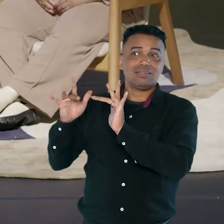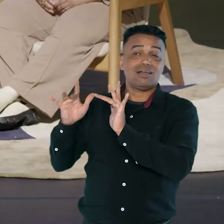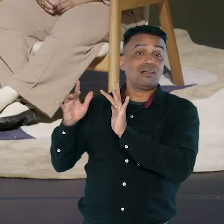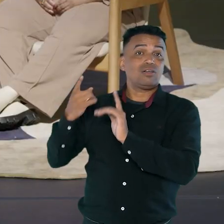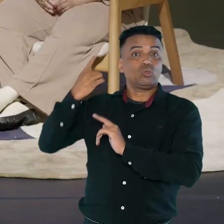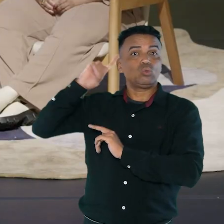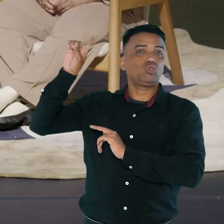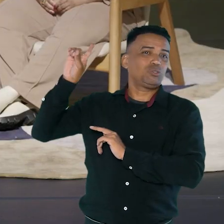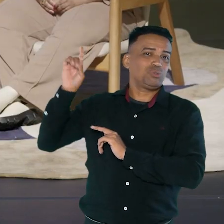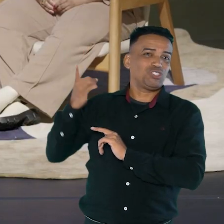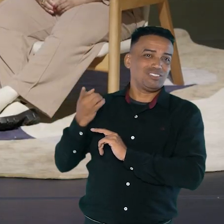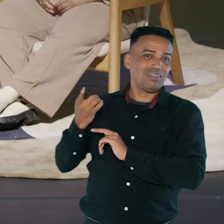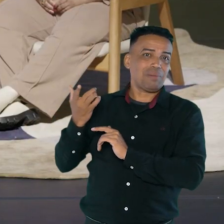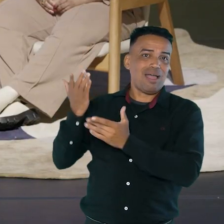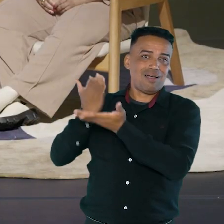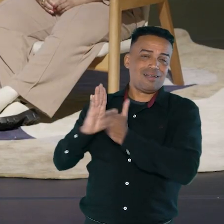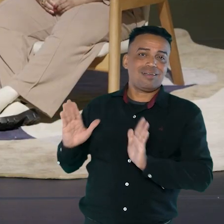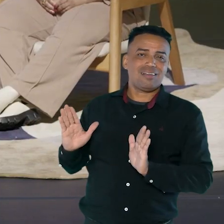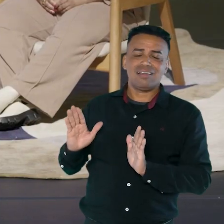Exato.